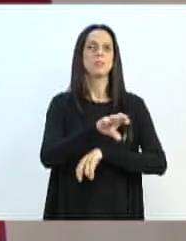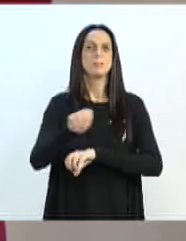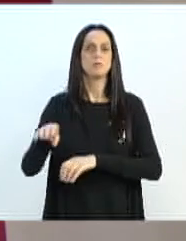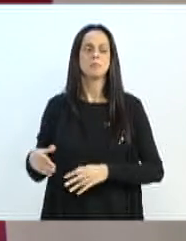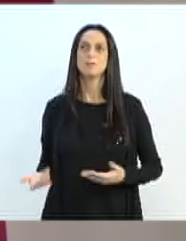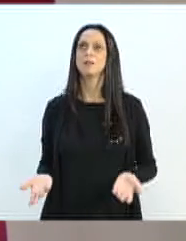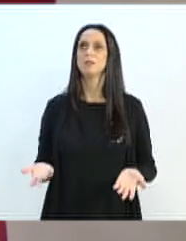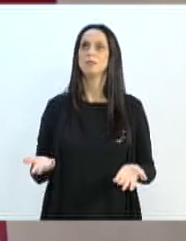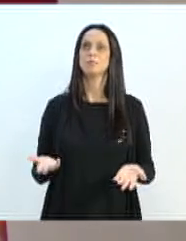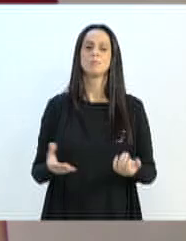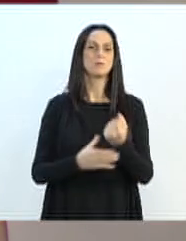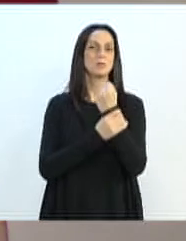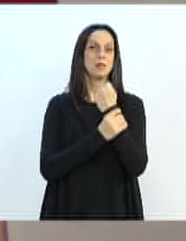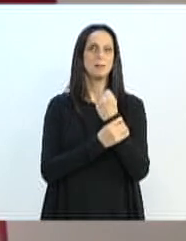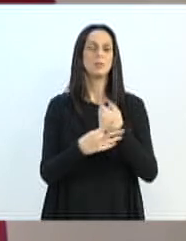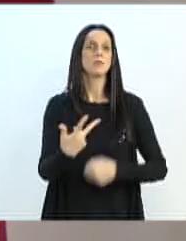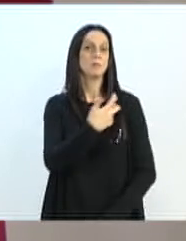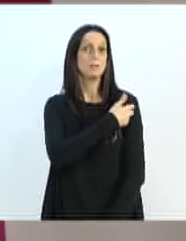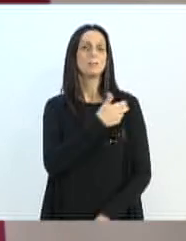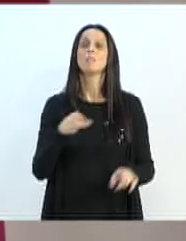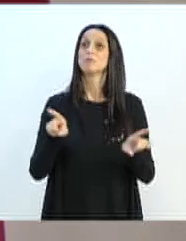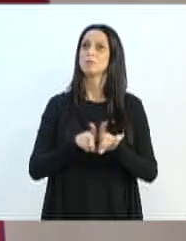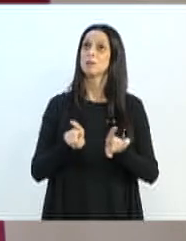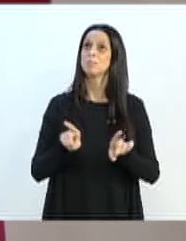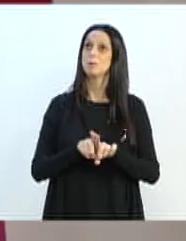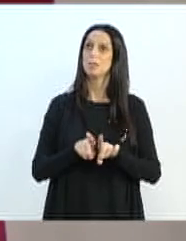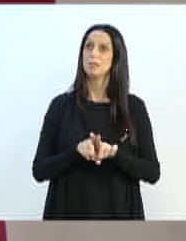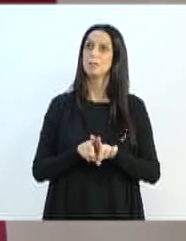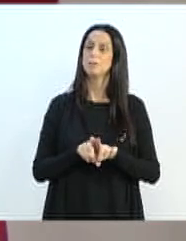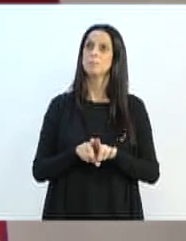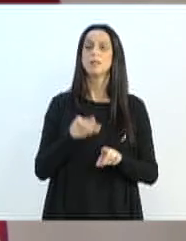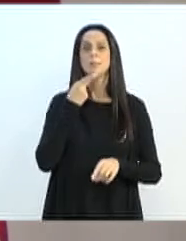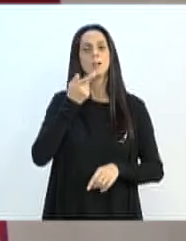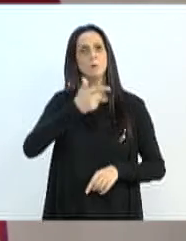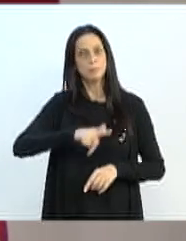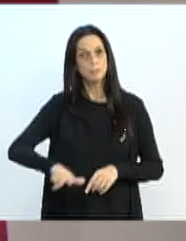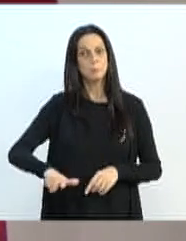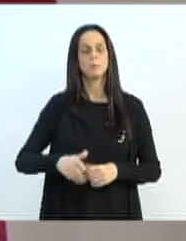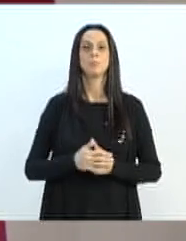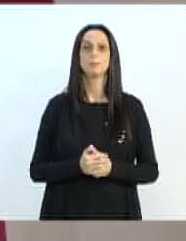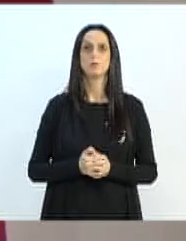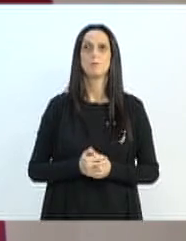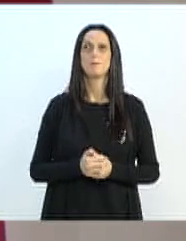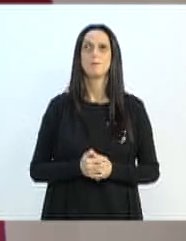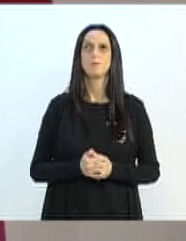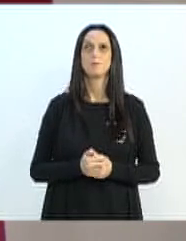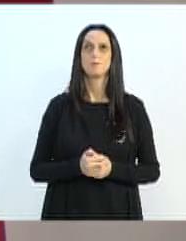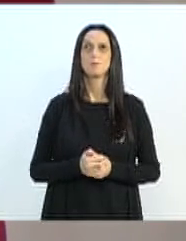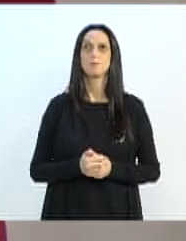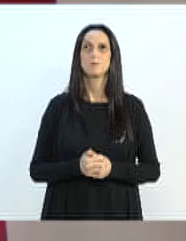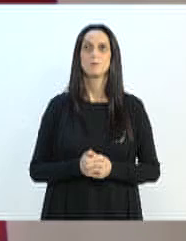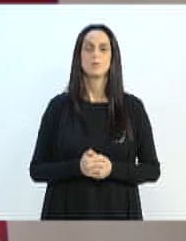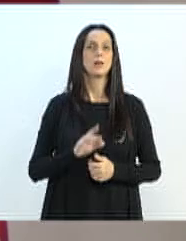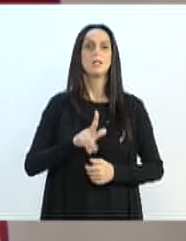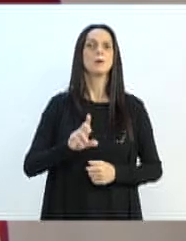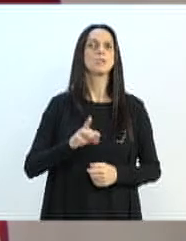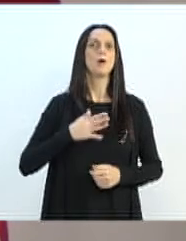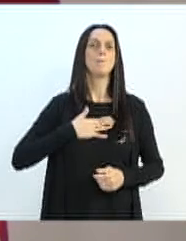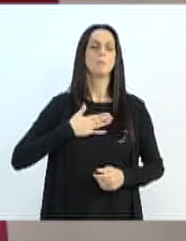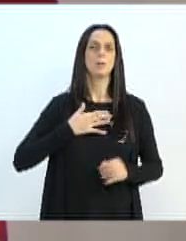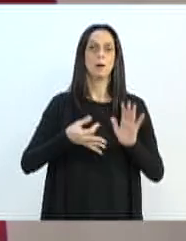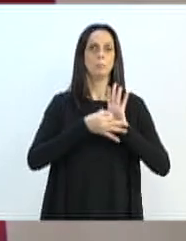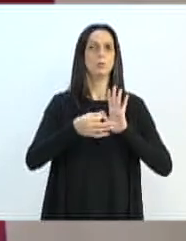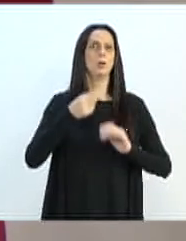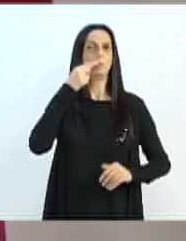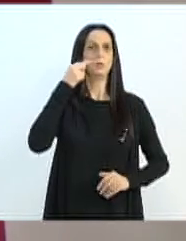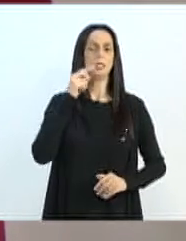de segurança vacinal, vereadora. E repito, isso não é um posicionamento do Diego, mas um